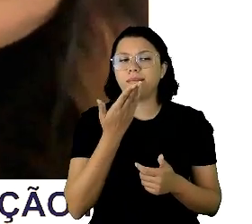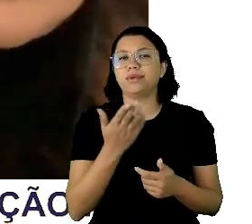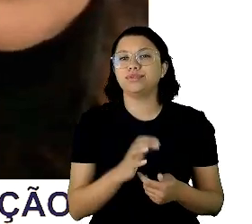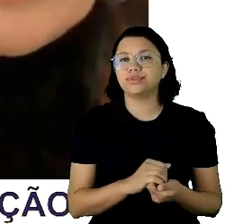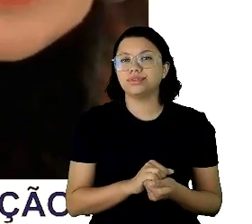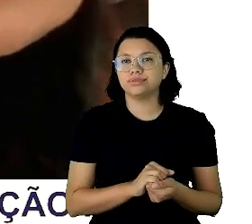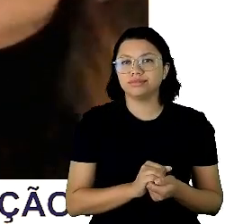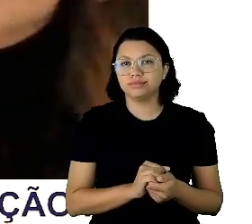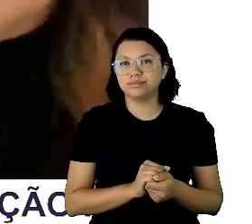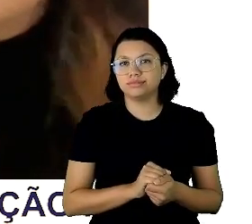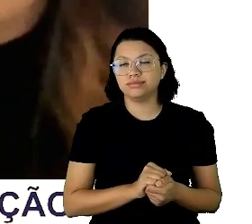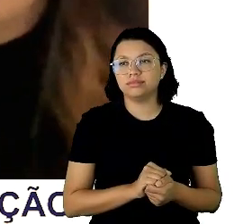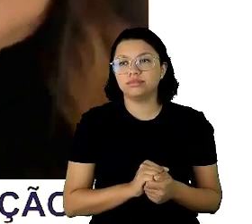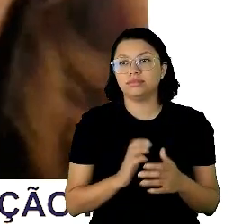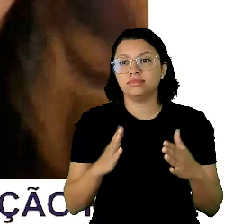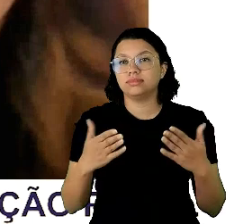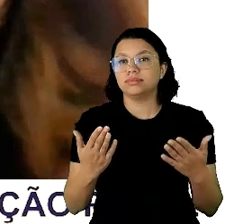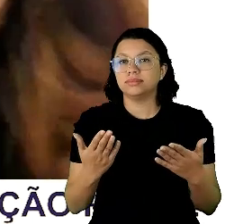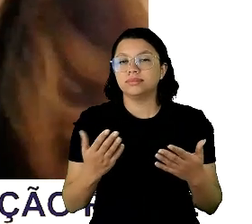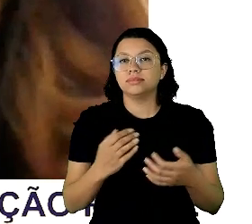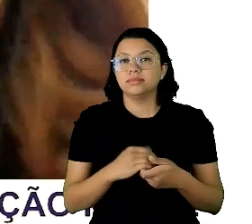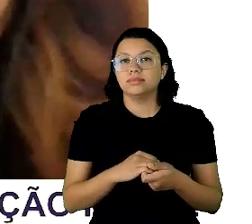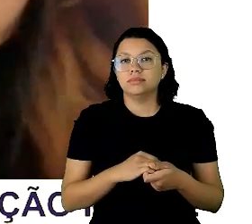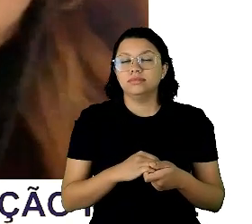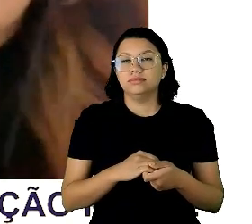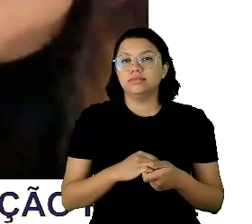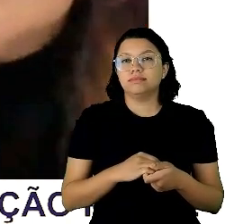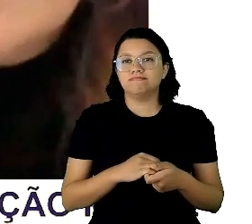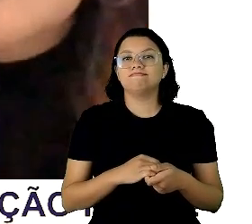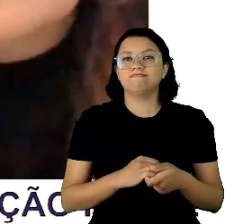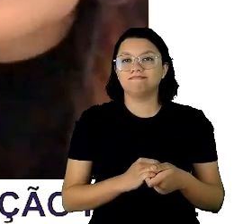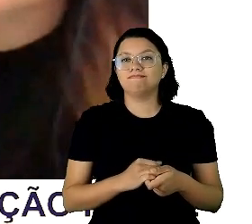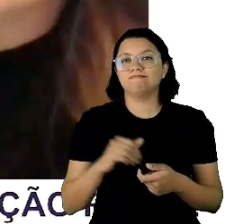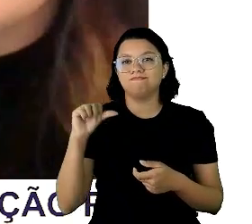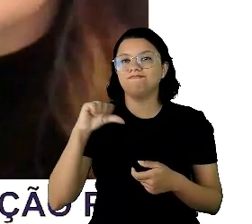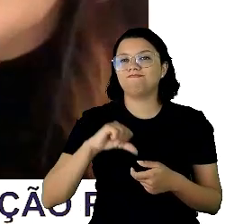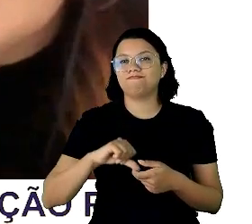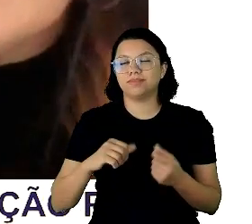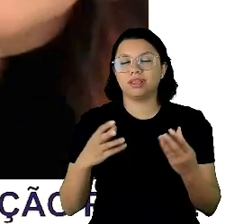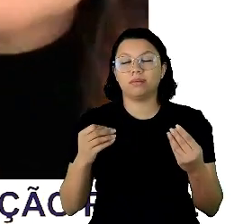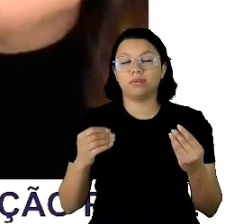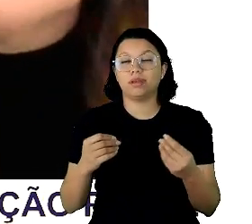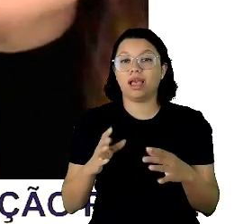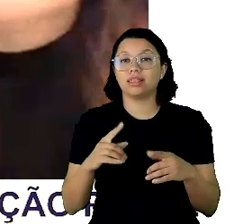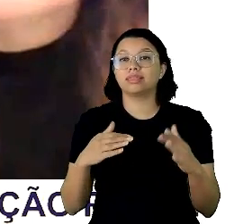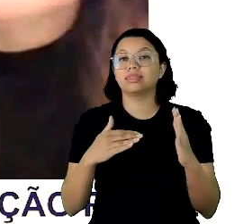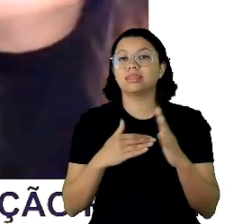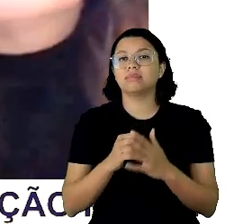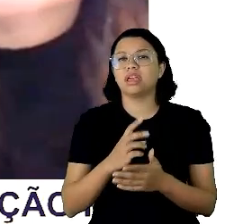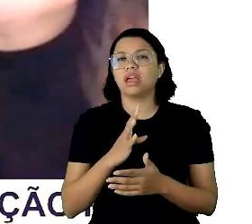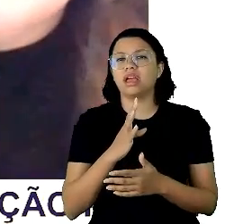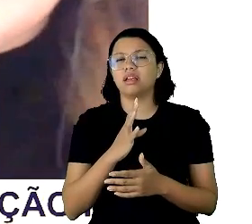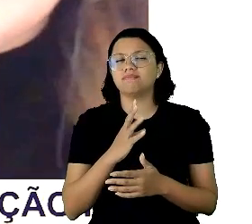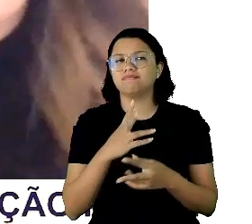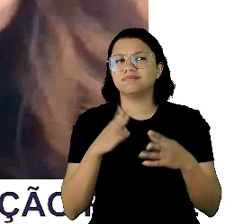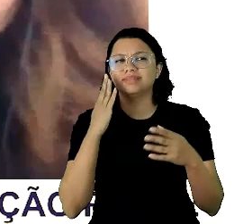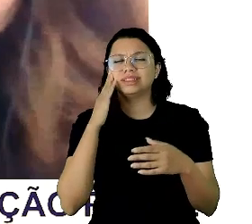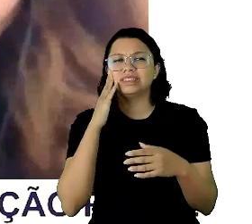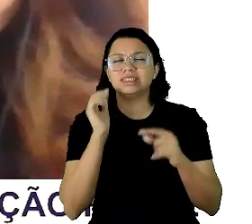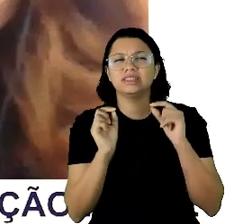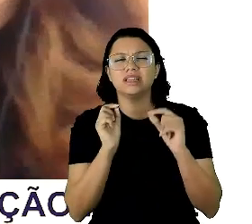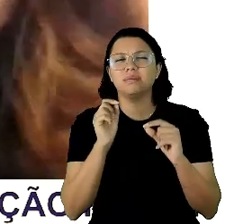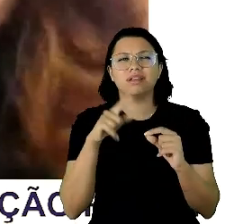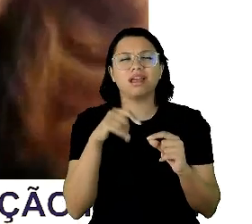pedindo. Então, é infinitamente pior, até para reconhecer, né, a questão do que é a